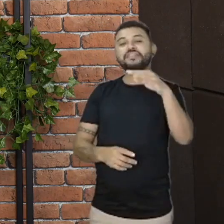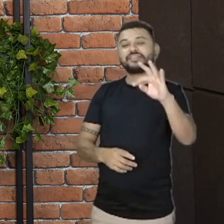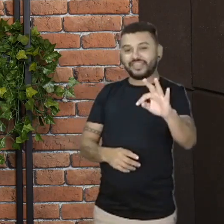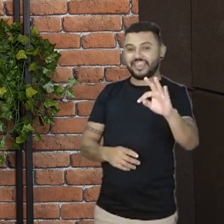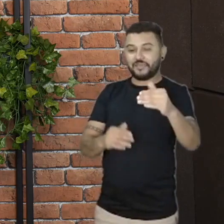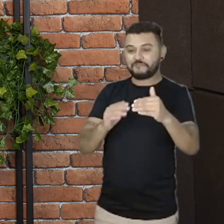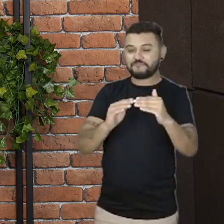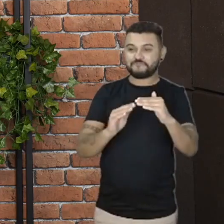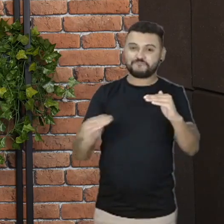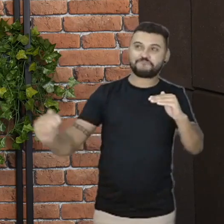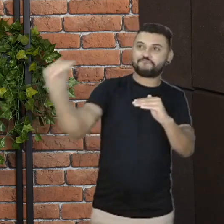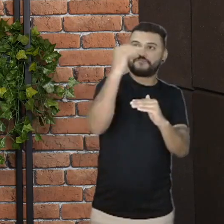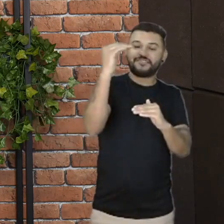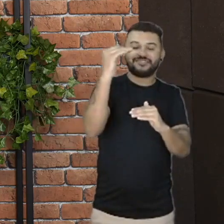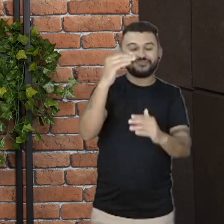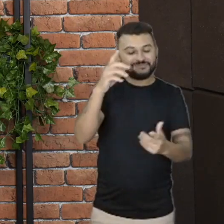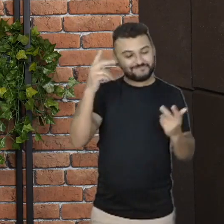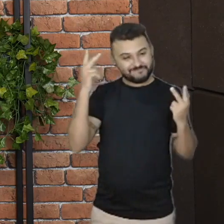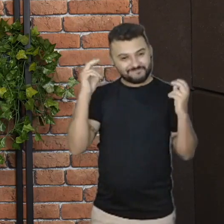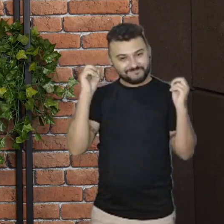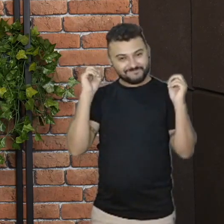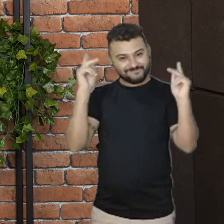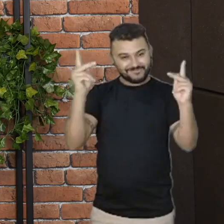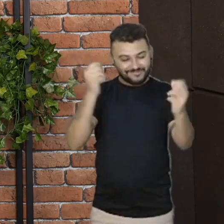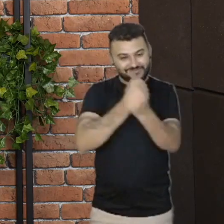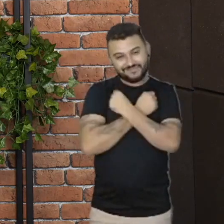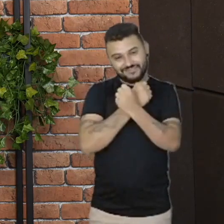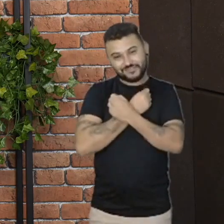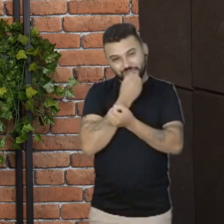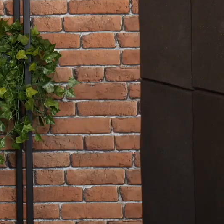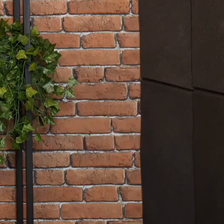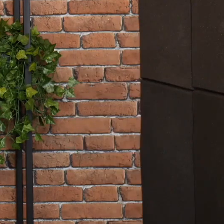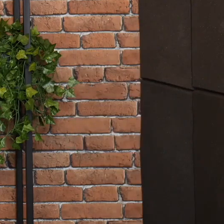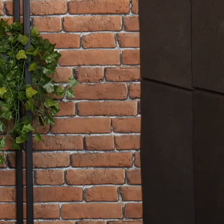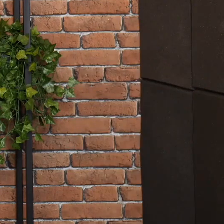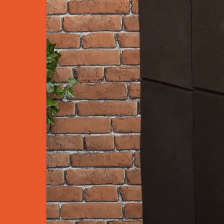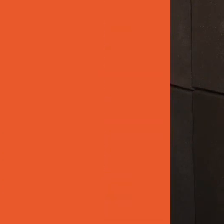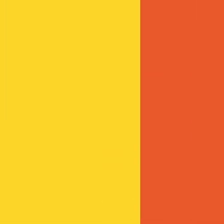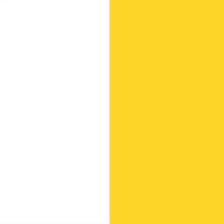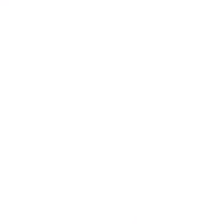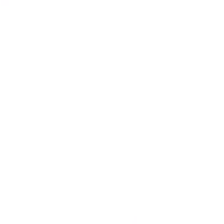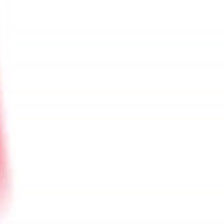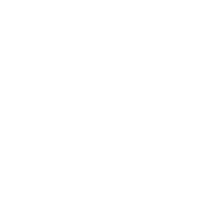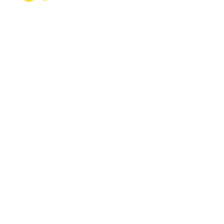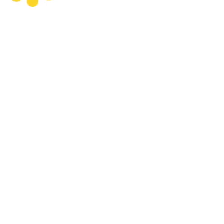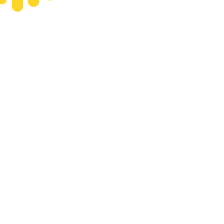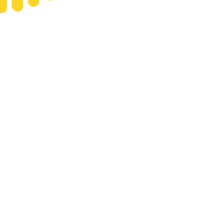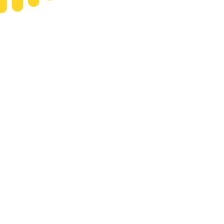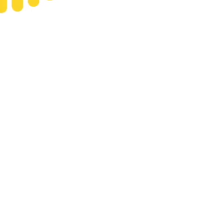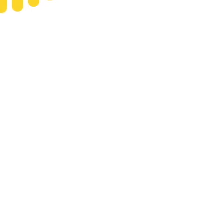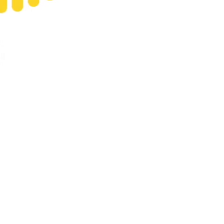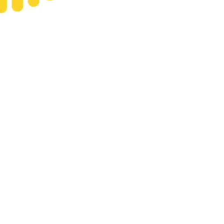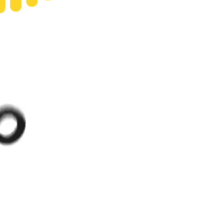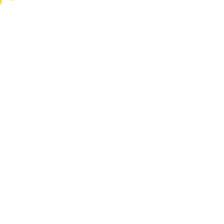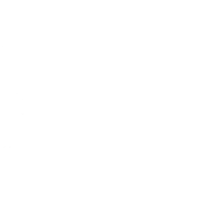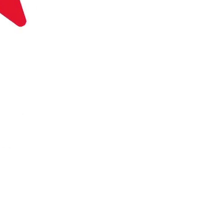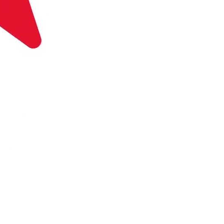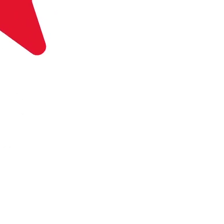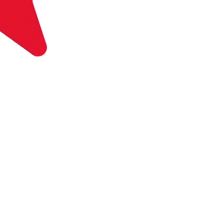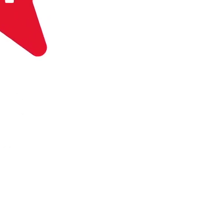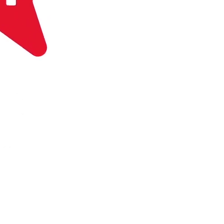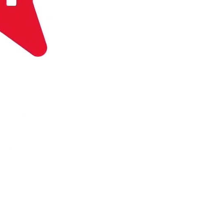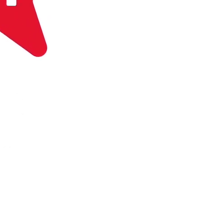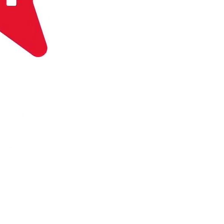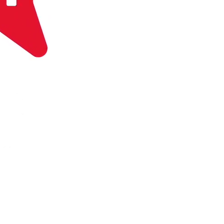todos os outros. Valeu, forte abraço, boa semana a todos e a todas.